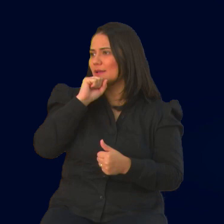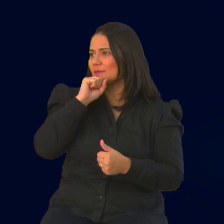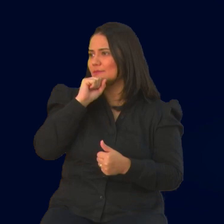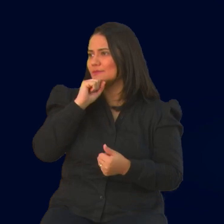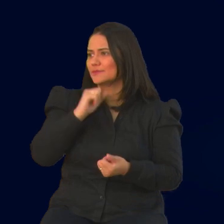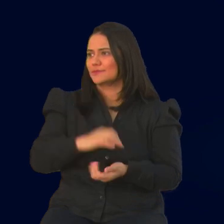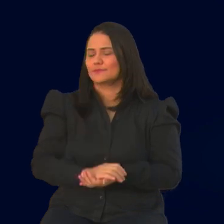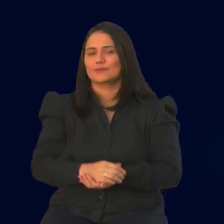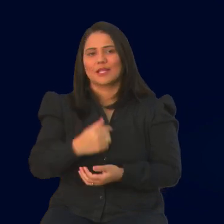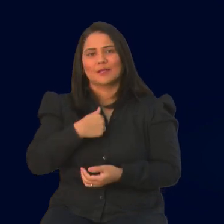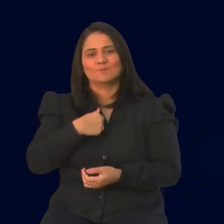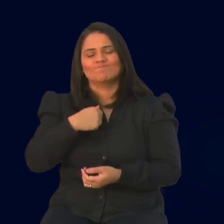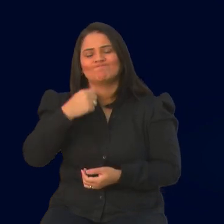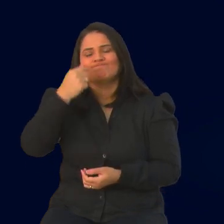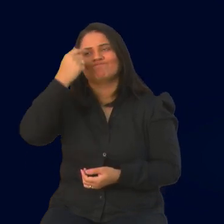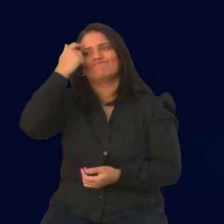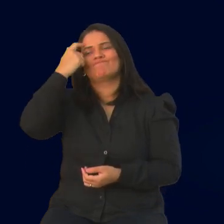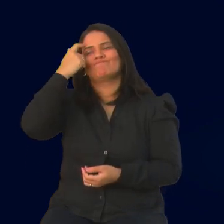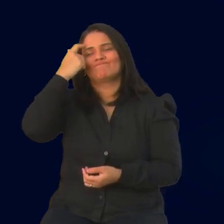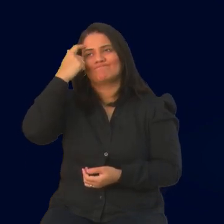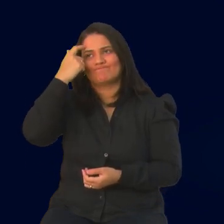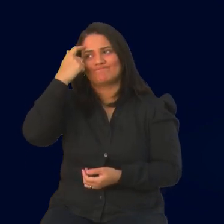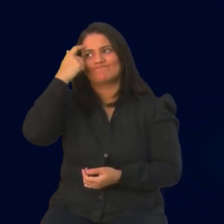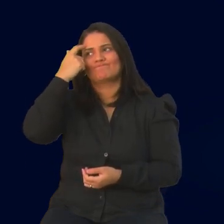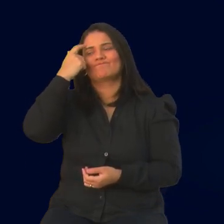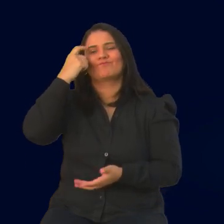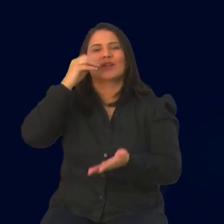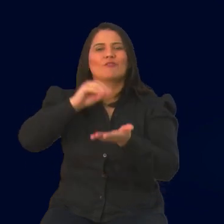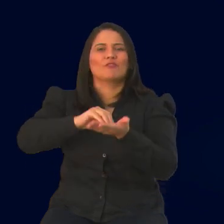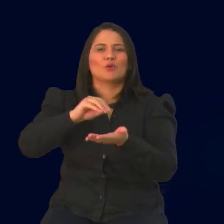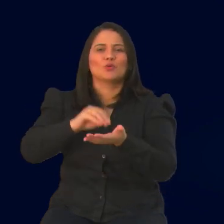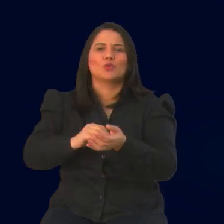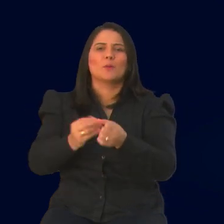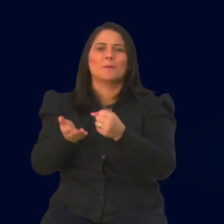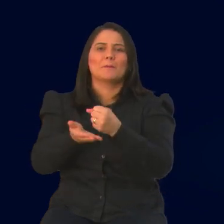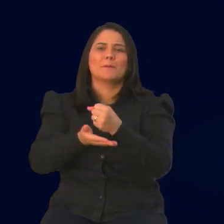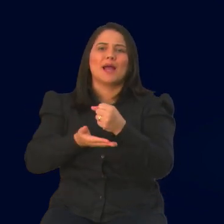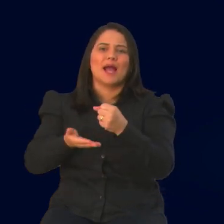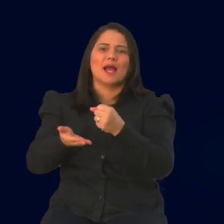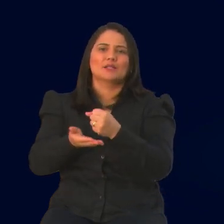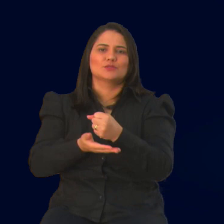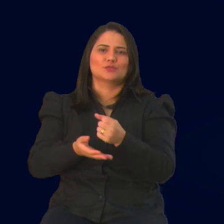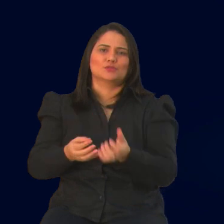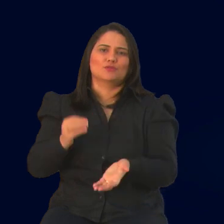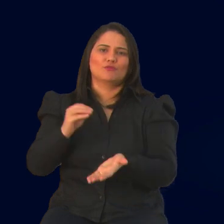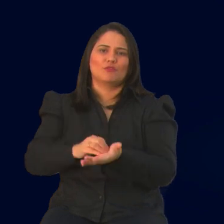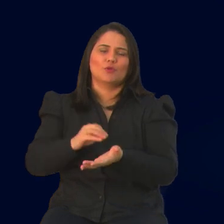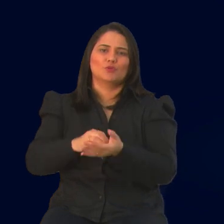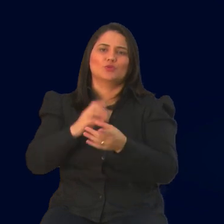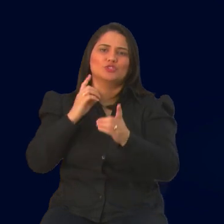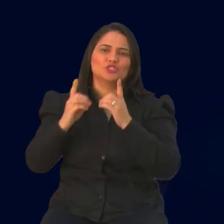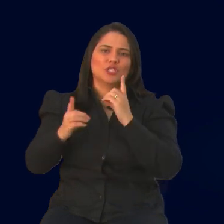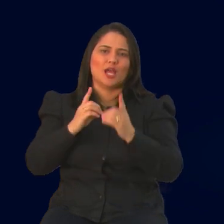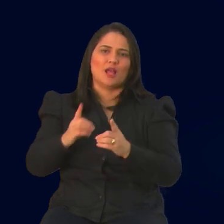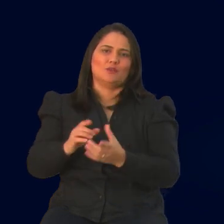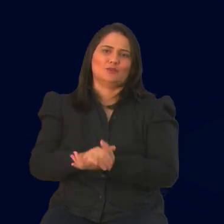eu... Faltou o básico. Faltou o diálogo e faltou a